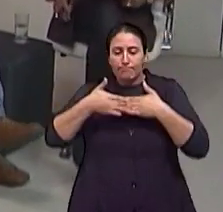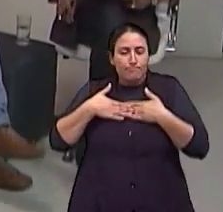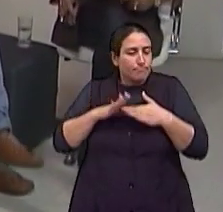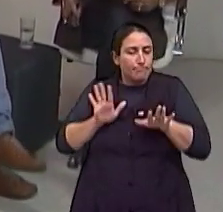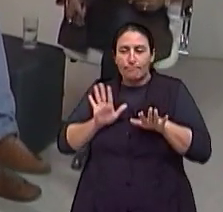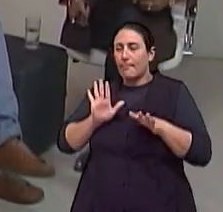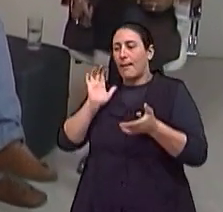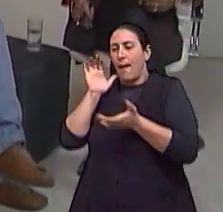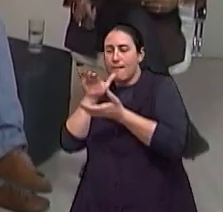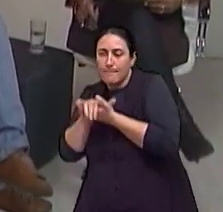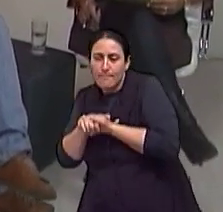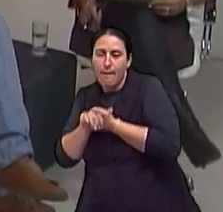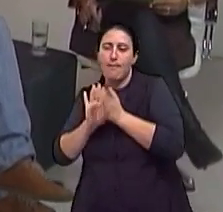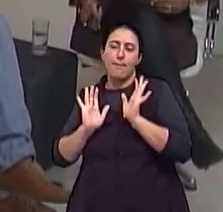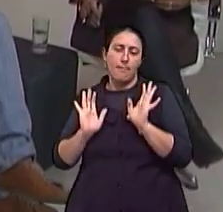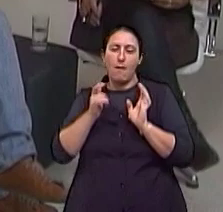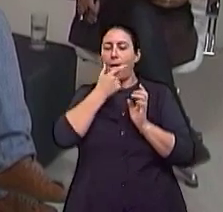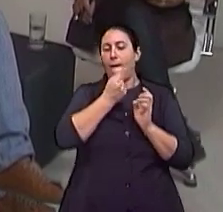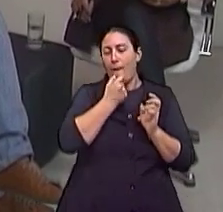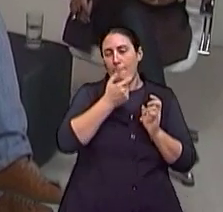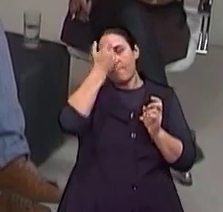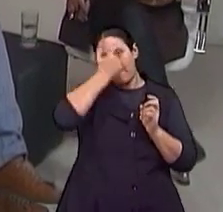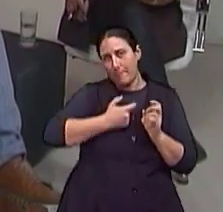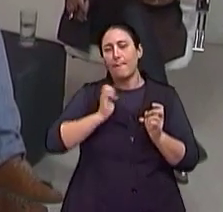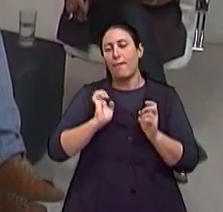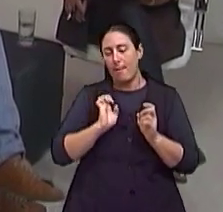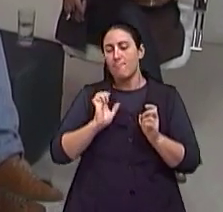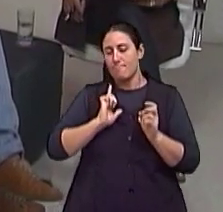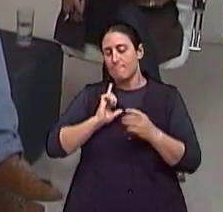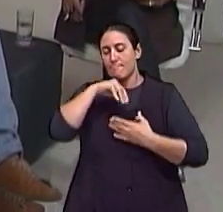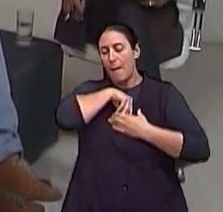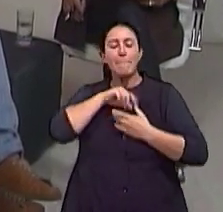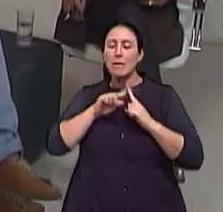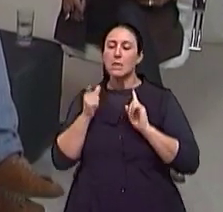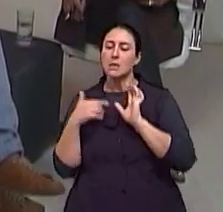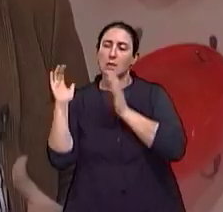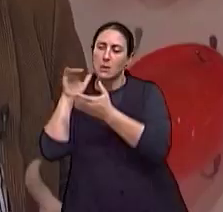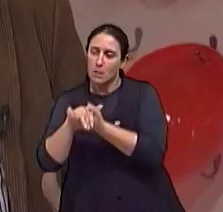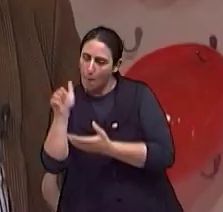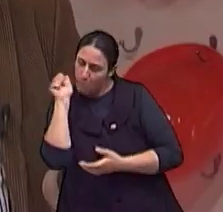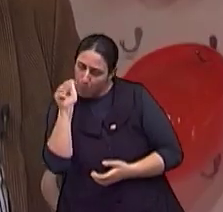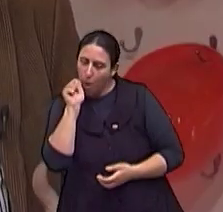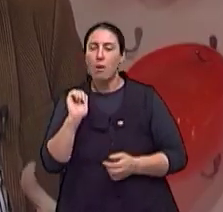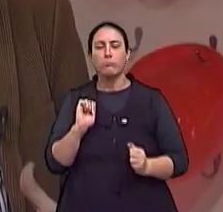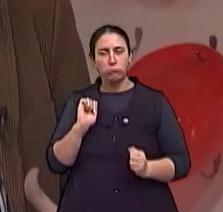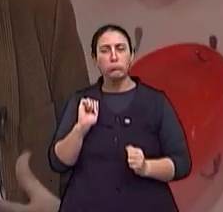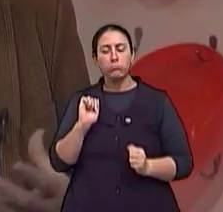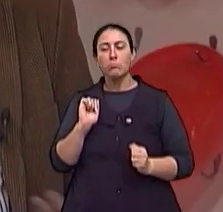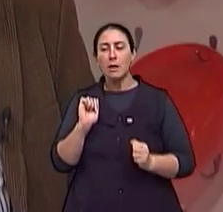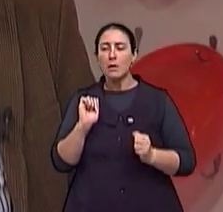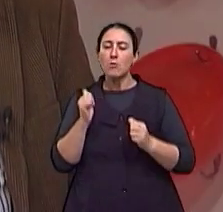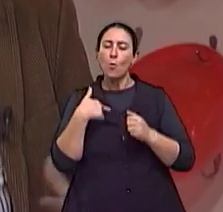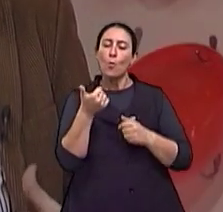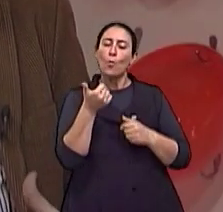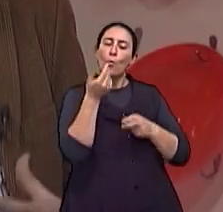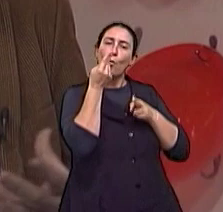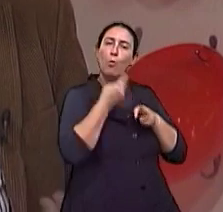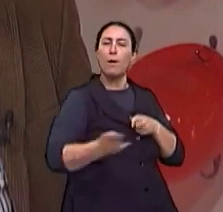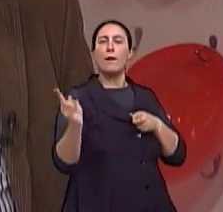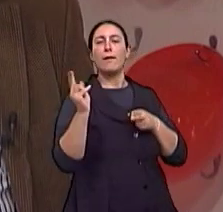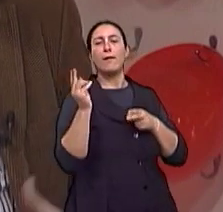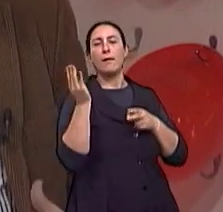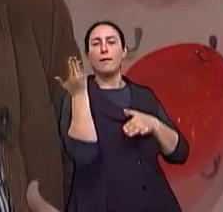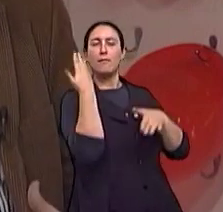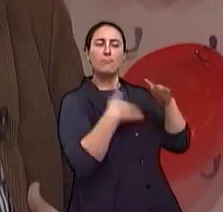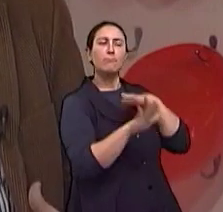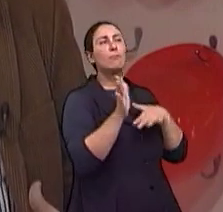homens, casaram-se com mulheres, né? Mantiveram um casamento heterossexual e viveram o seu desejo, talvez, né,